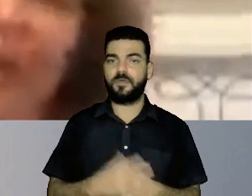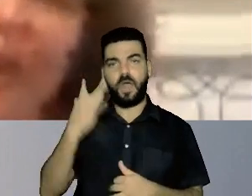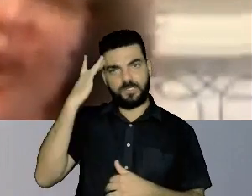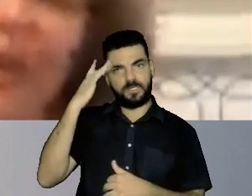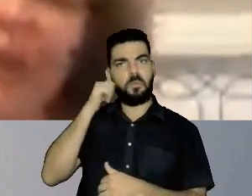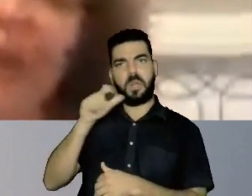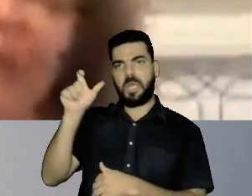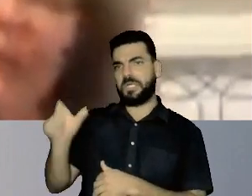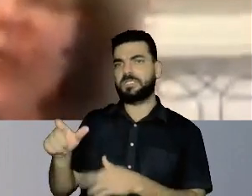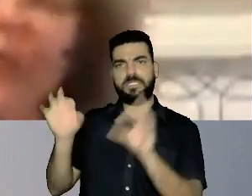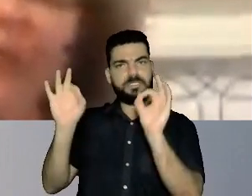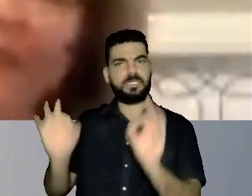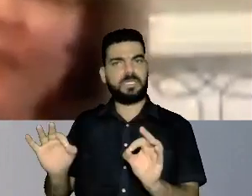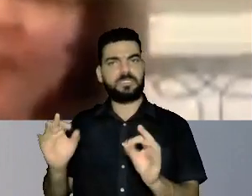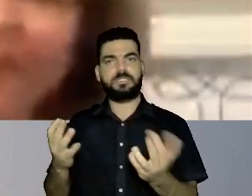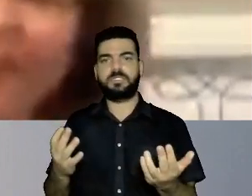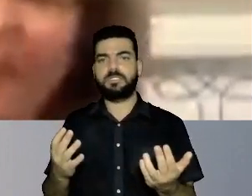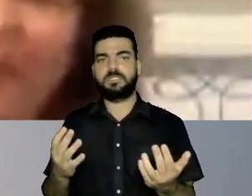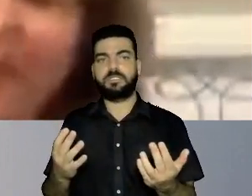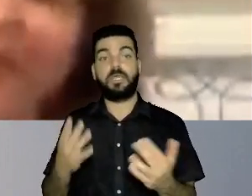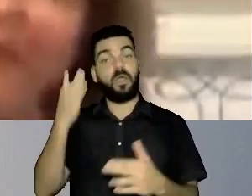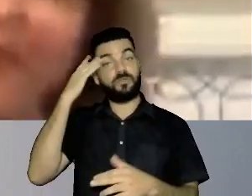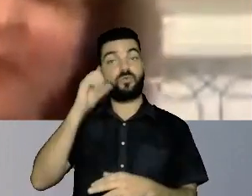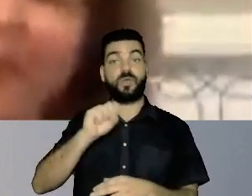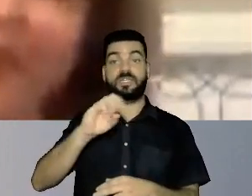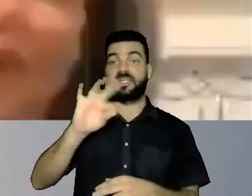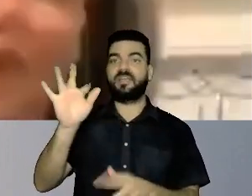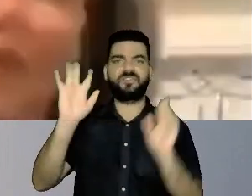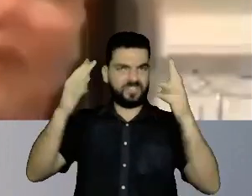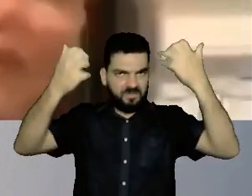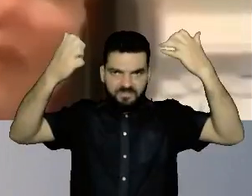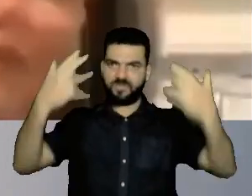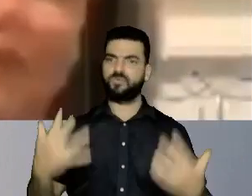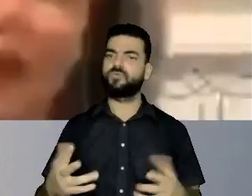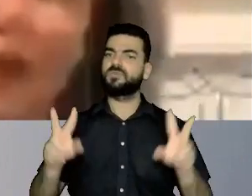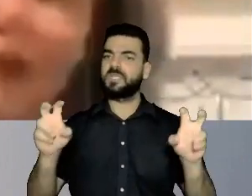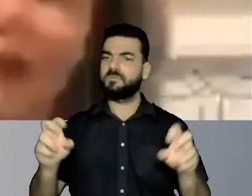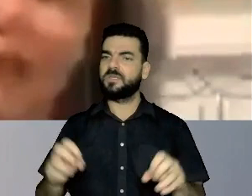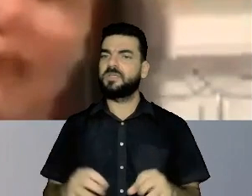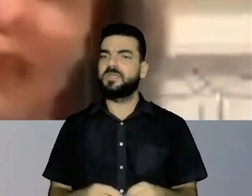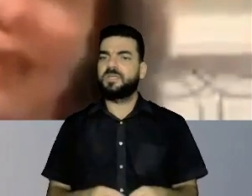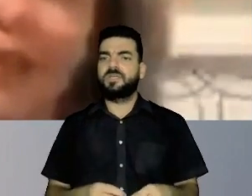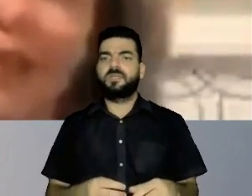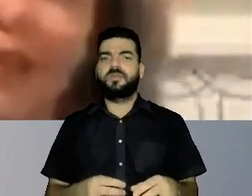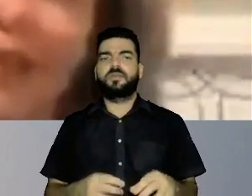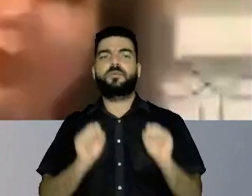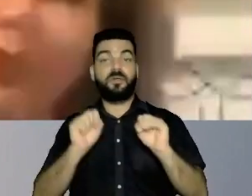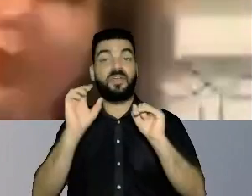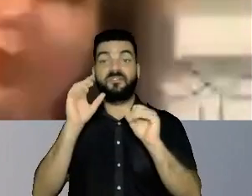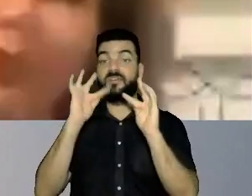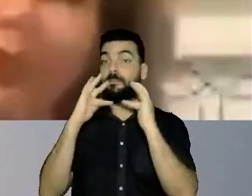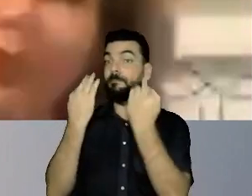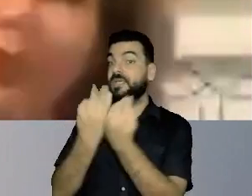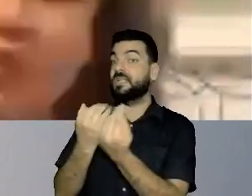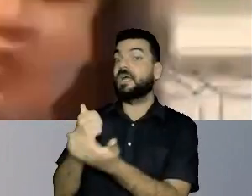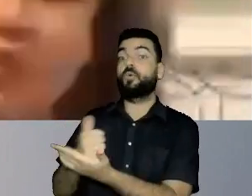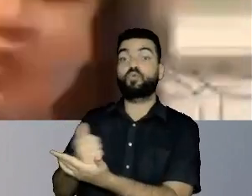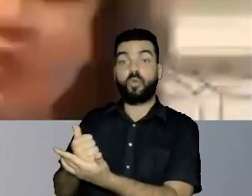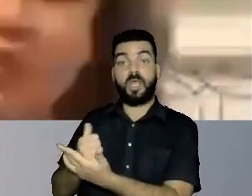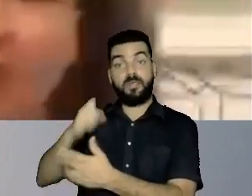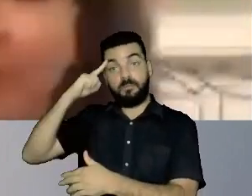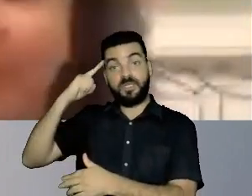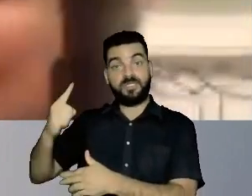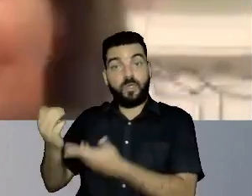né? Então, mas isso já seriam outras questões, mas eu acho que a Ana está certa e do ponto de vista